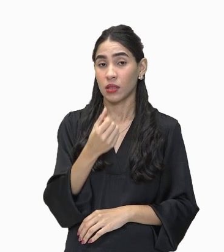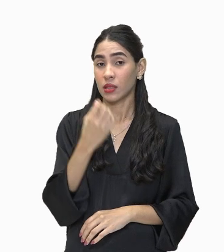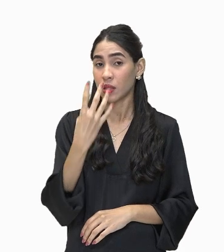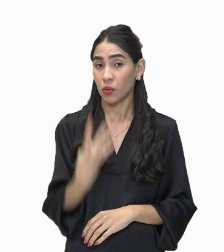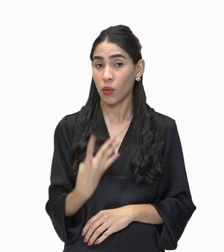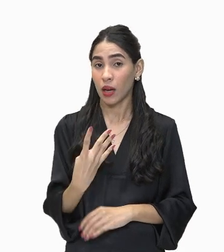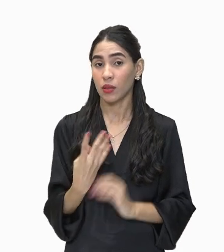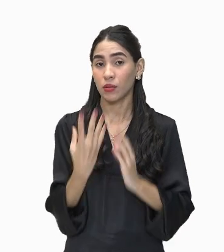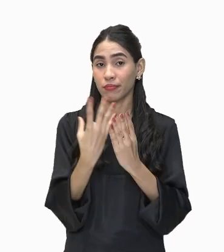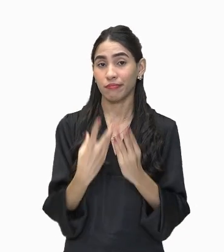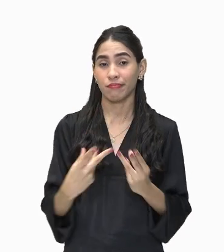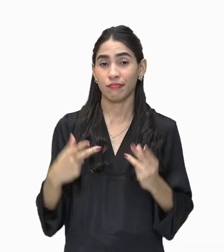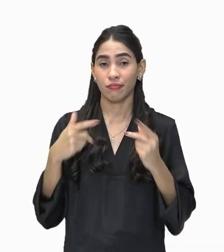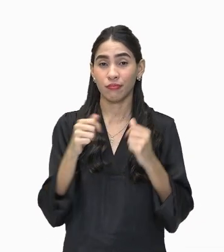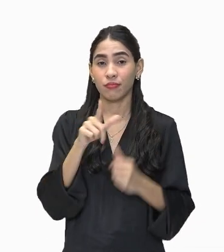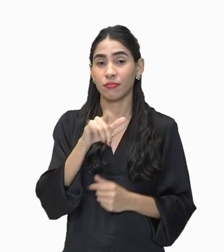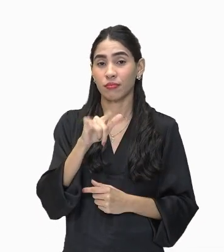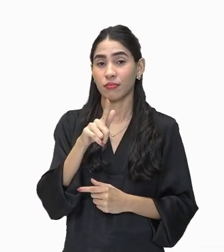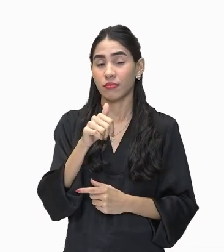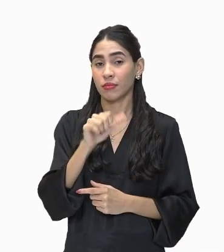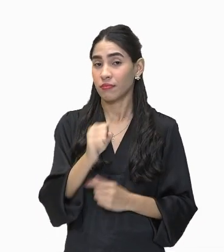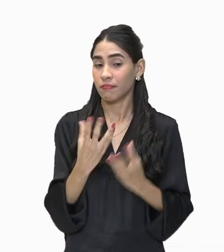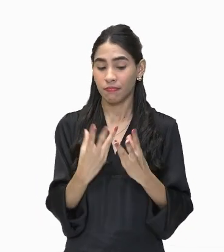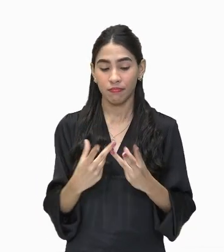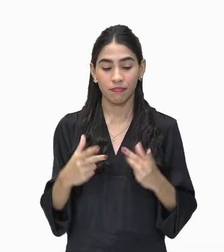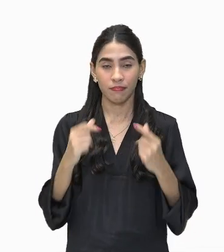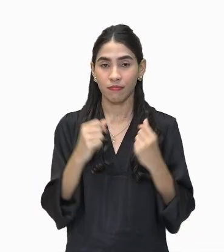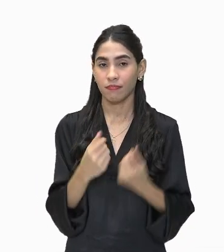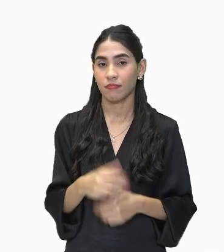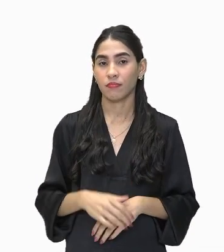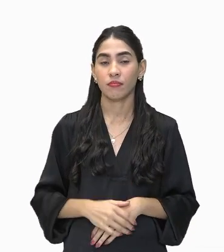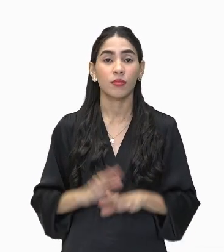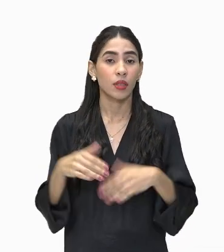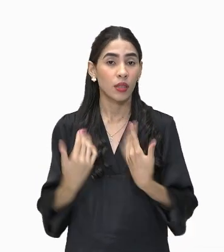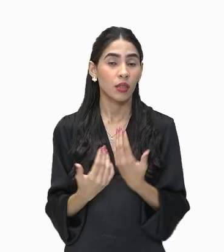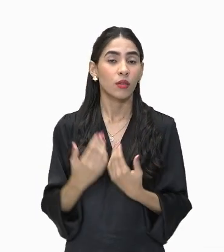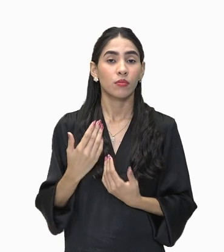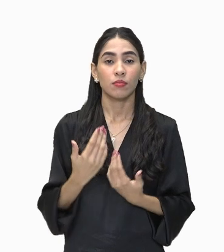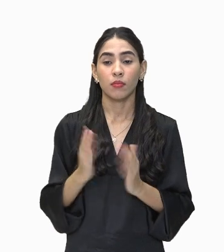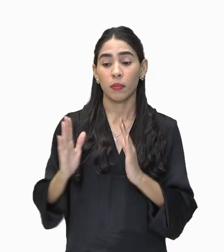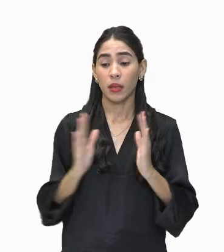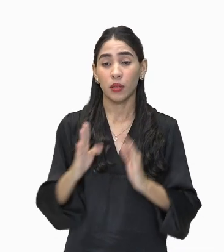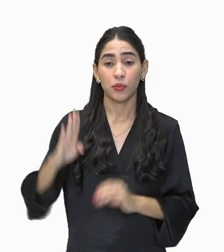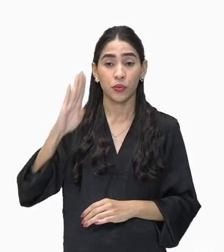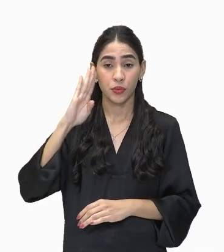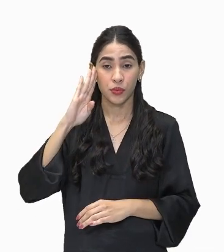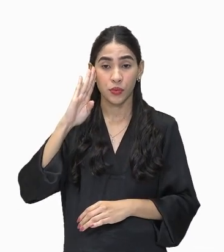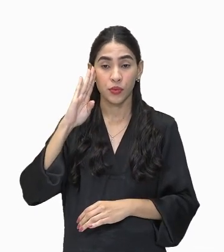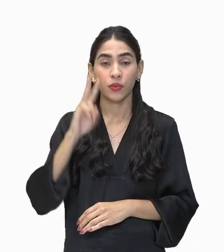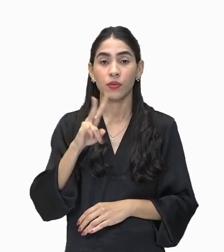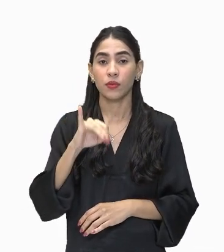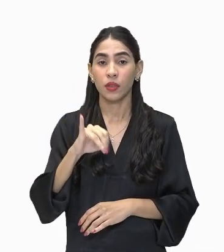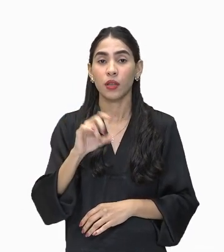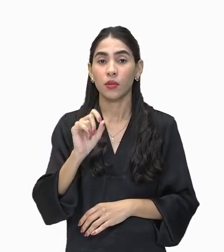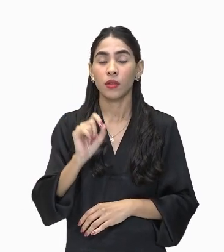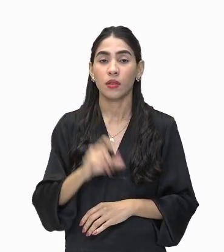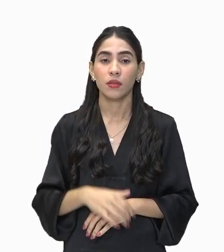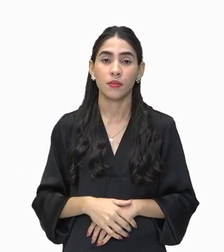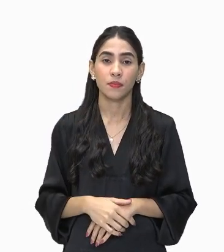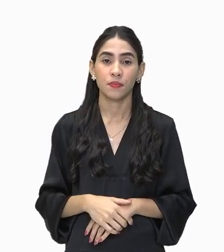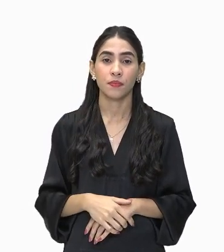foram extintas, elas não puderam mais funcionar. Então, o regime ditatorial vai